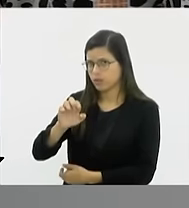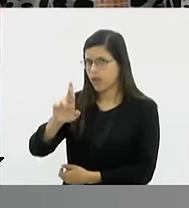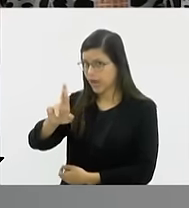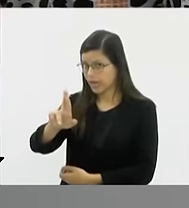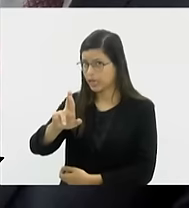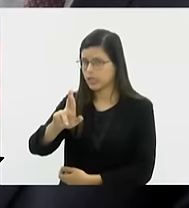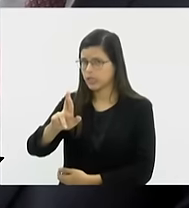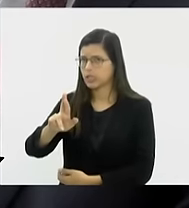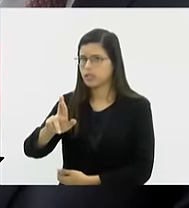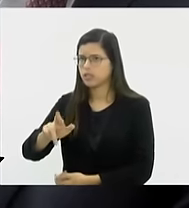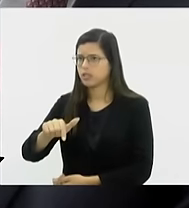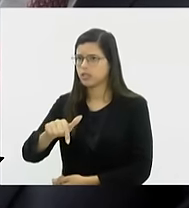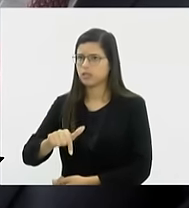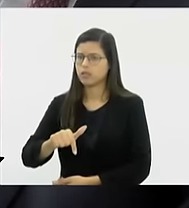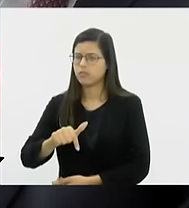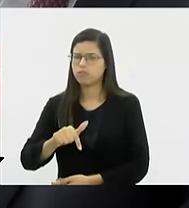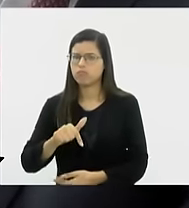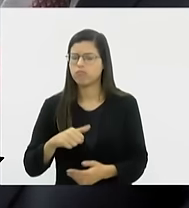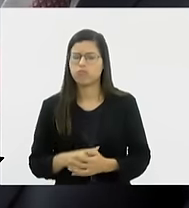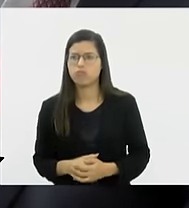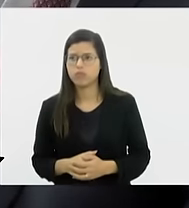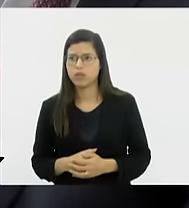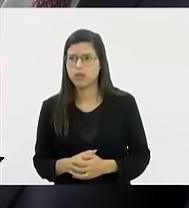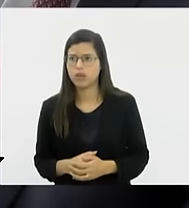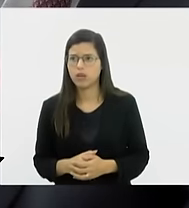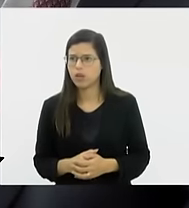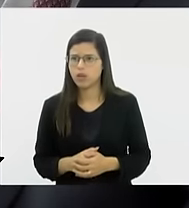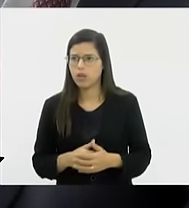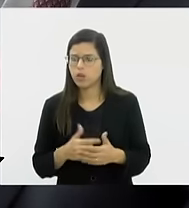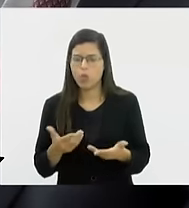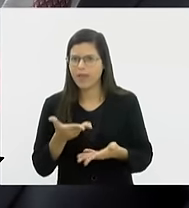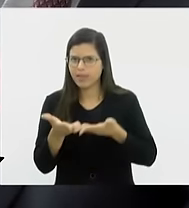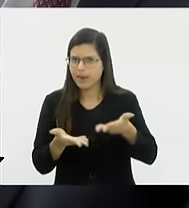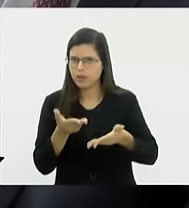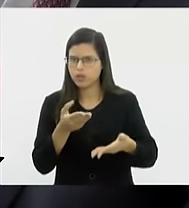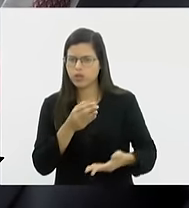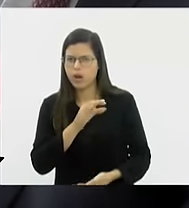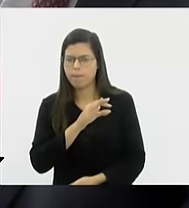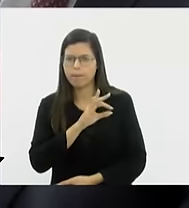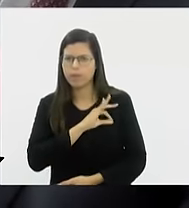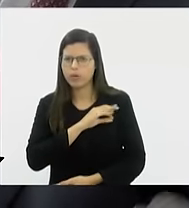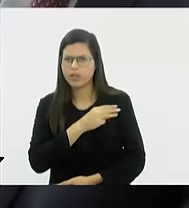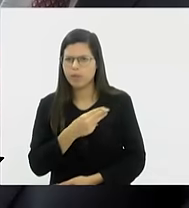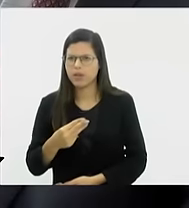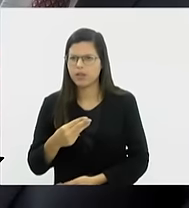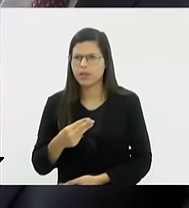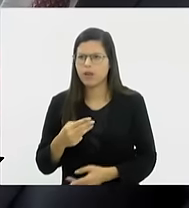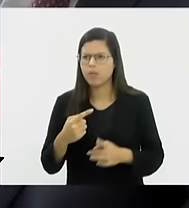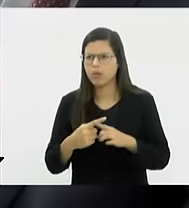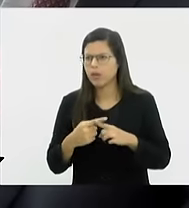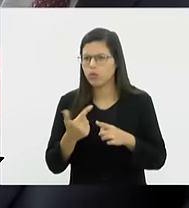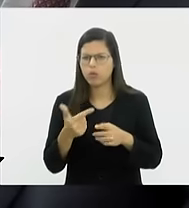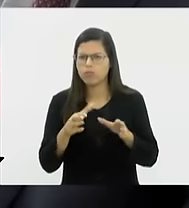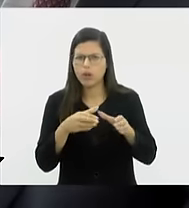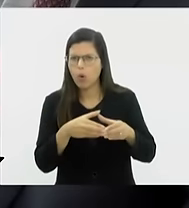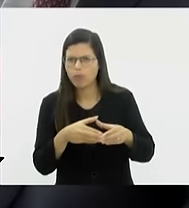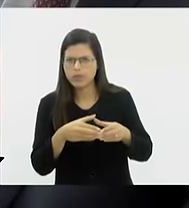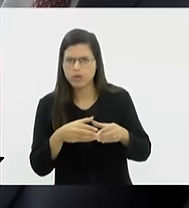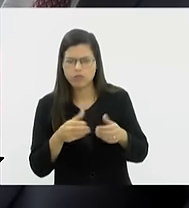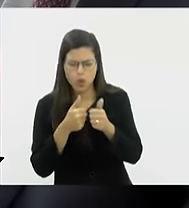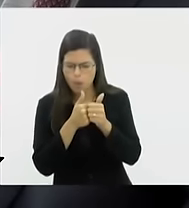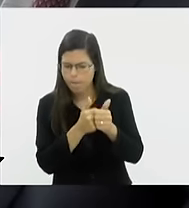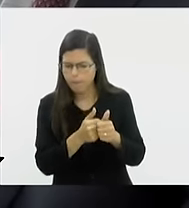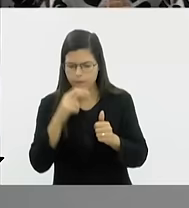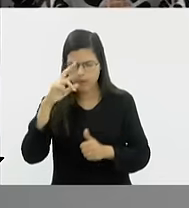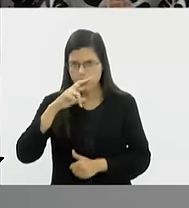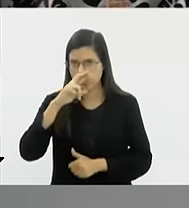DER, que não dá amplitude à Polícia Militar. Por que eles estavam operando? Não tem comissão de acompanhamento, fiscalização, nada